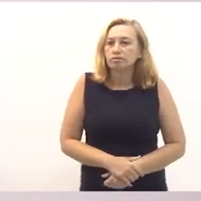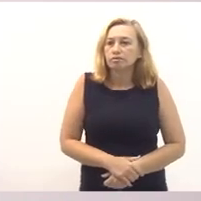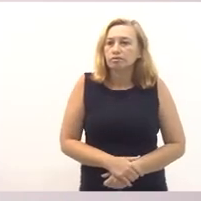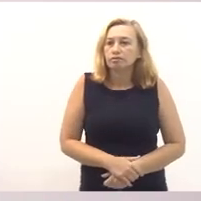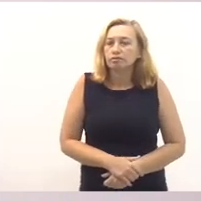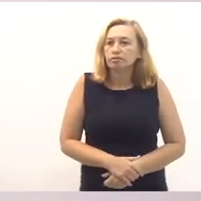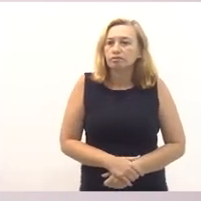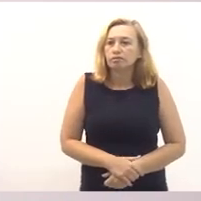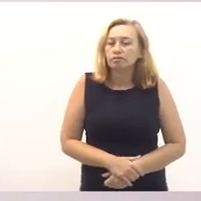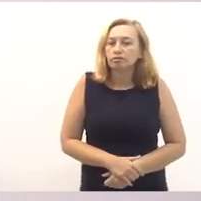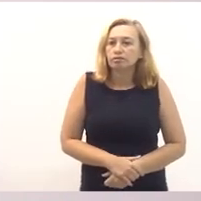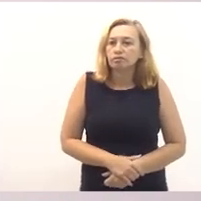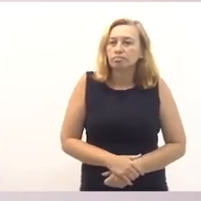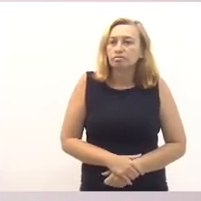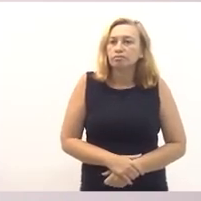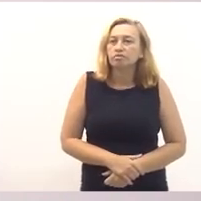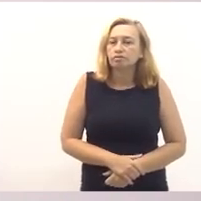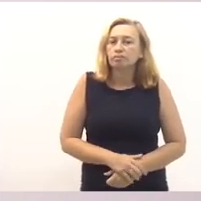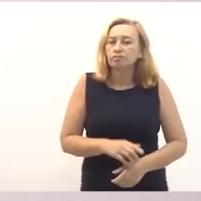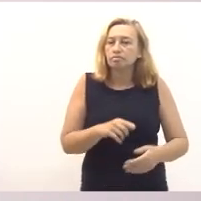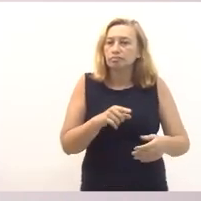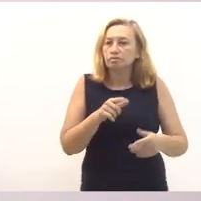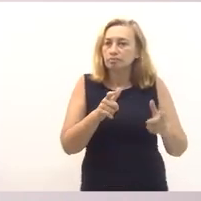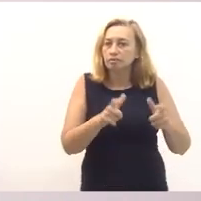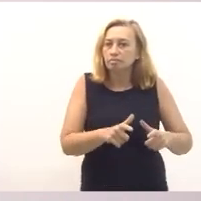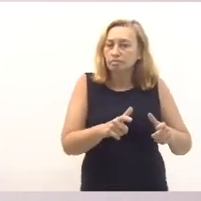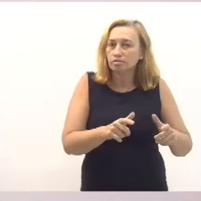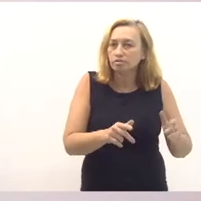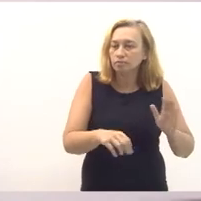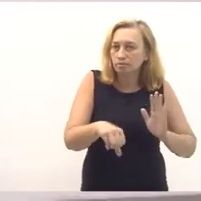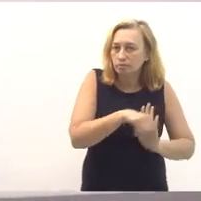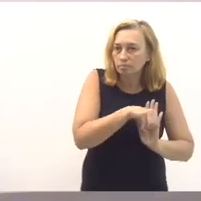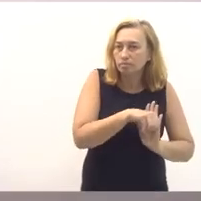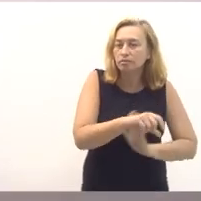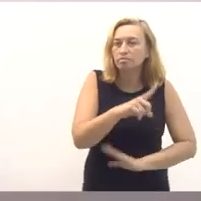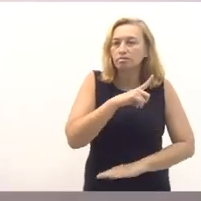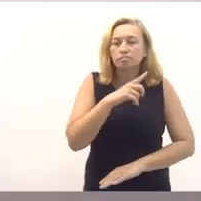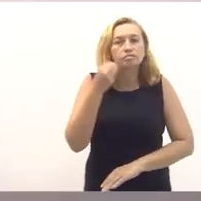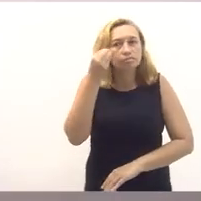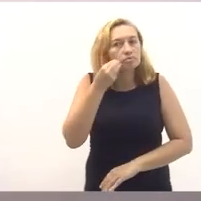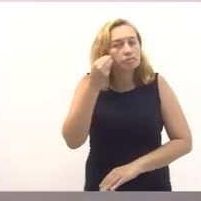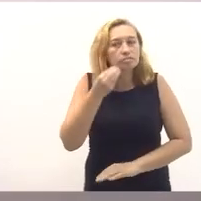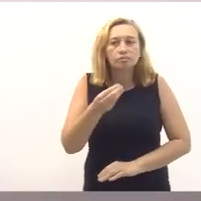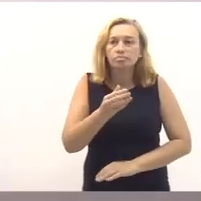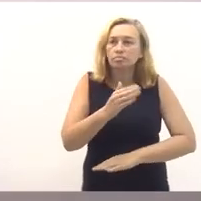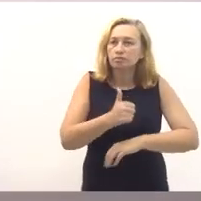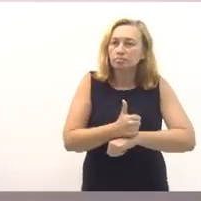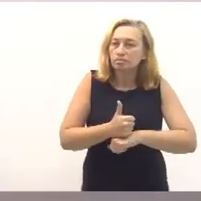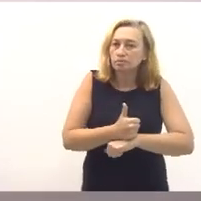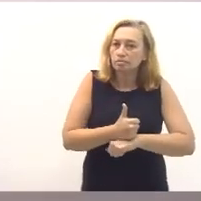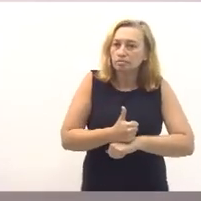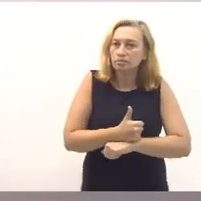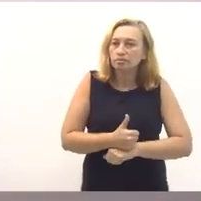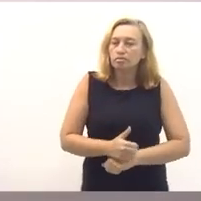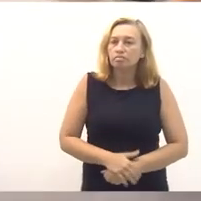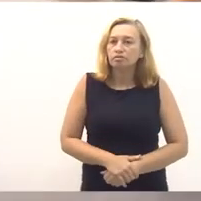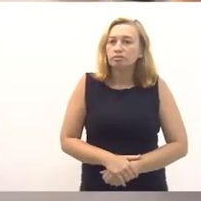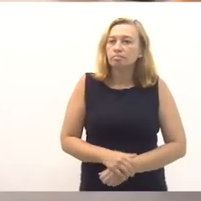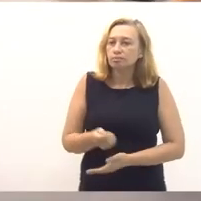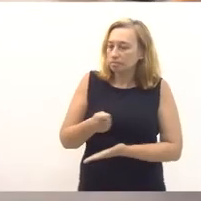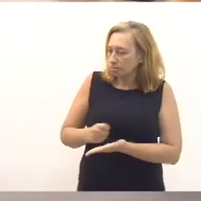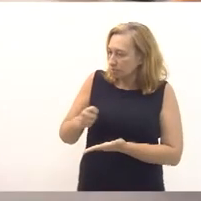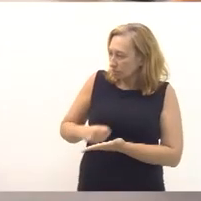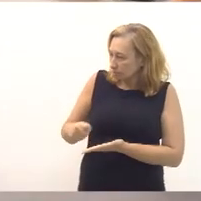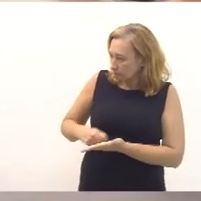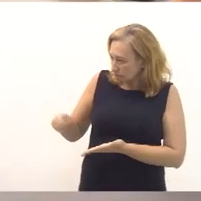o auto de flagrante é Lavrado Porque na minha experiência profissional na luz pilotando